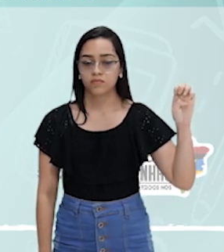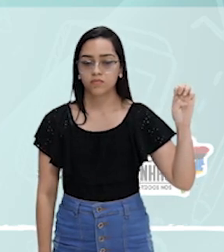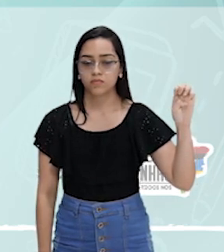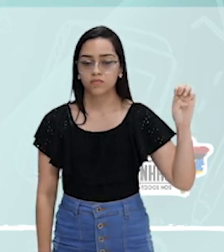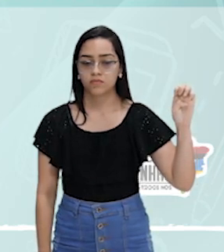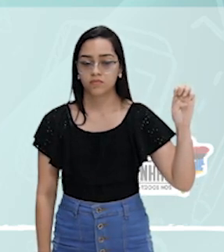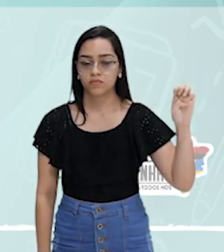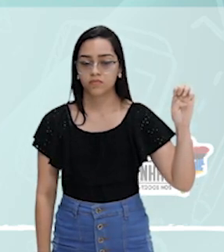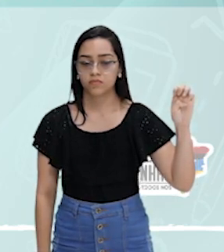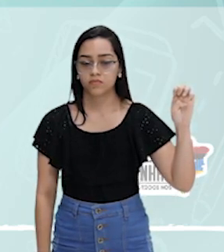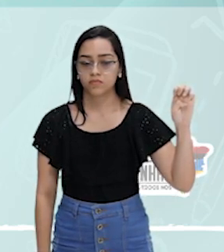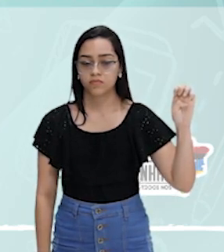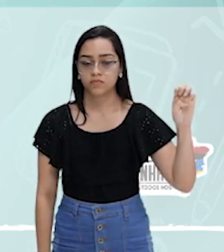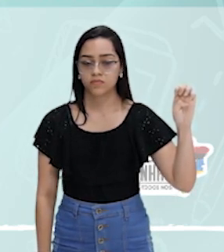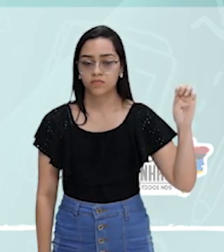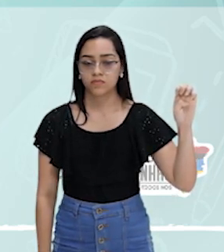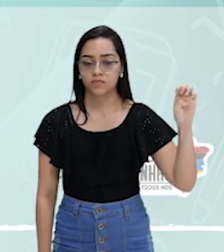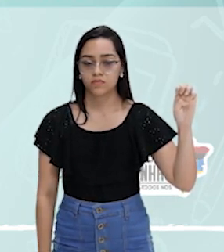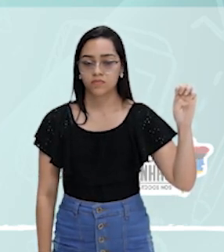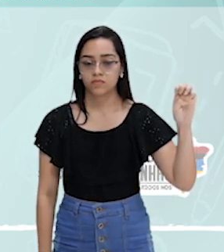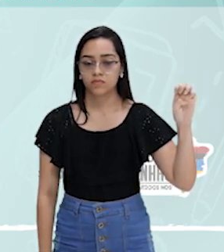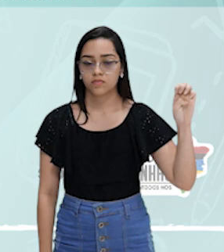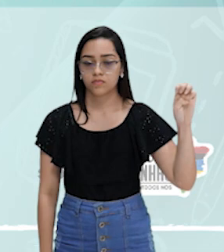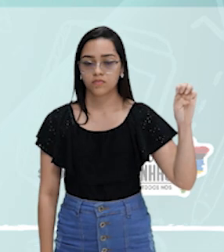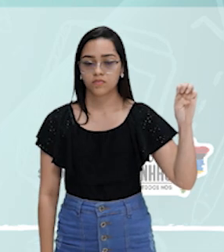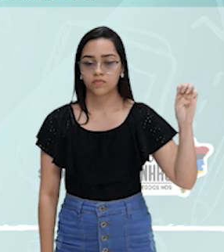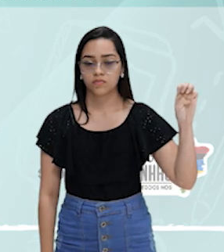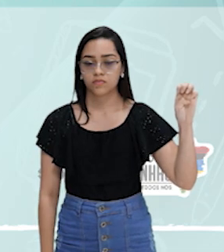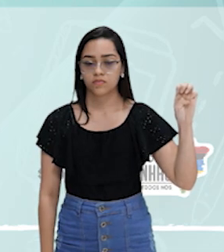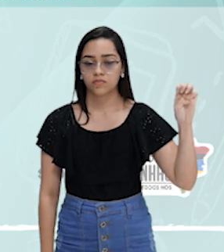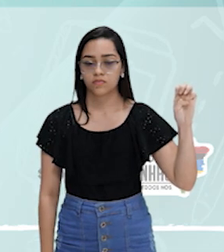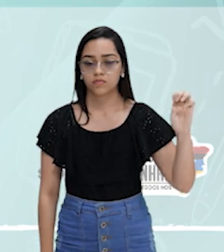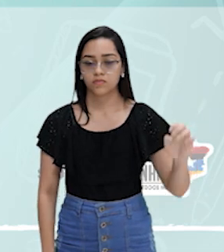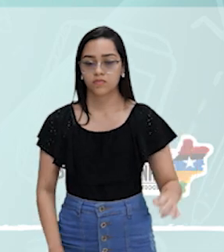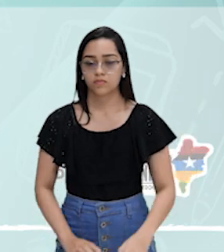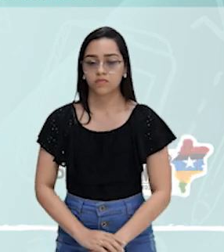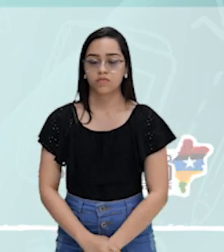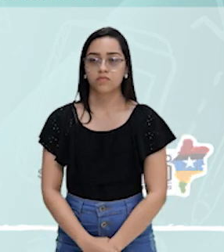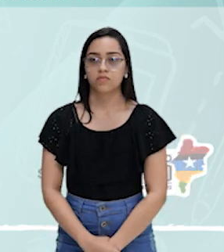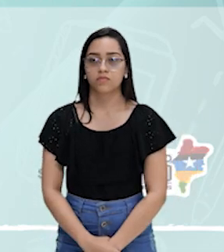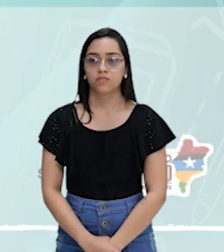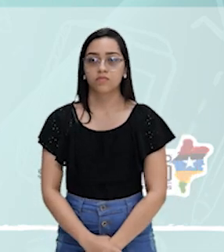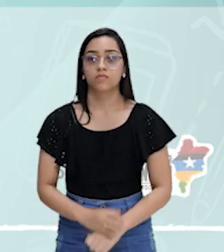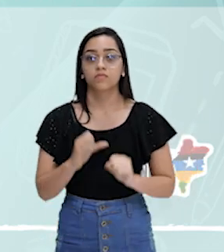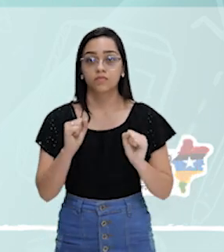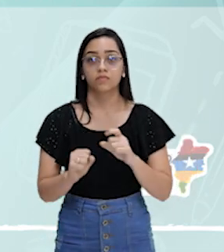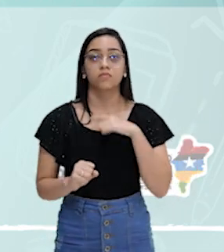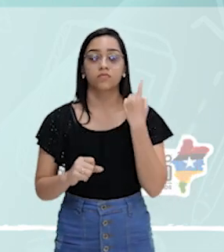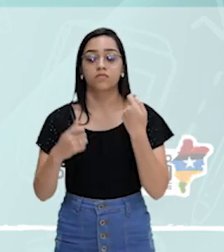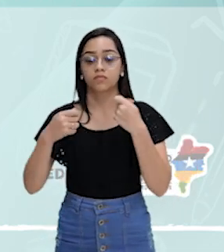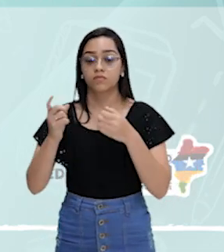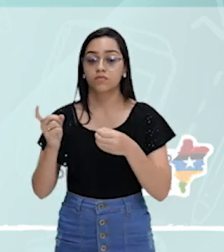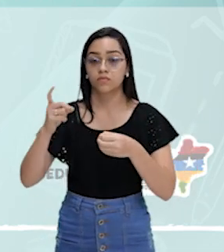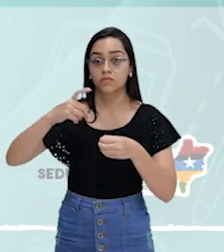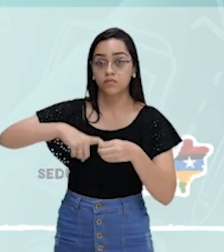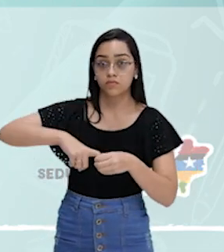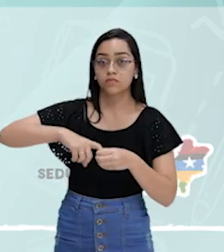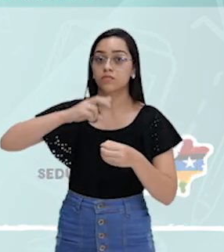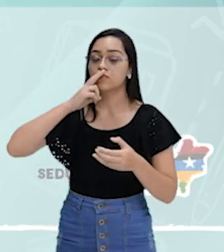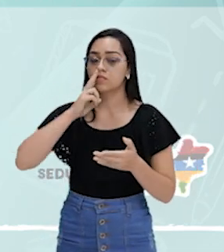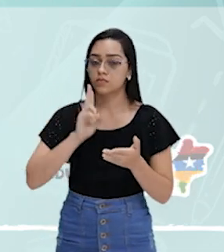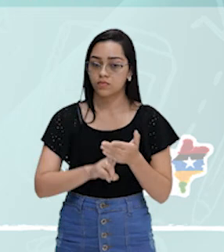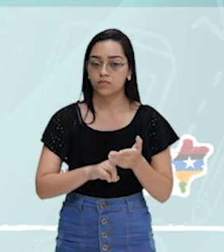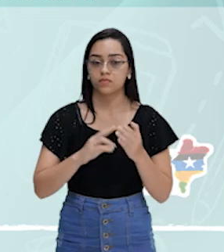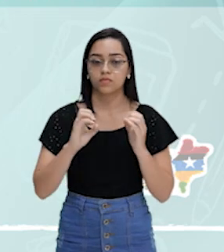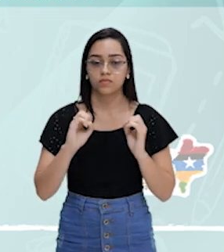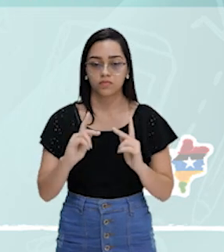informal, pressupondo o grau de escolaridade do seu interlocutor. Então, para isso, nós vamos voltar à carta, tá? Estou